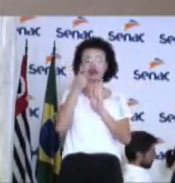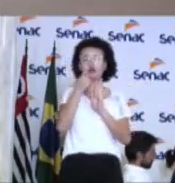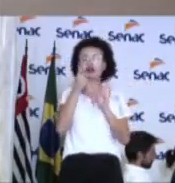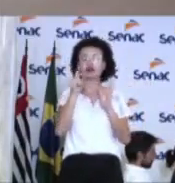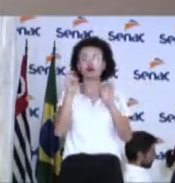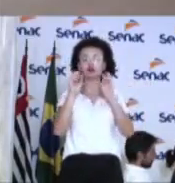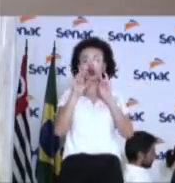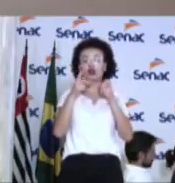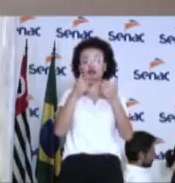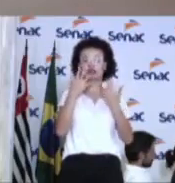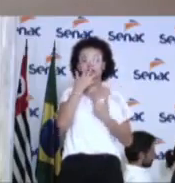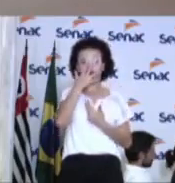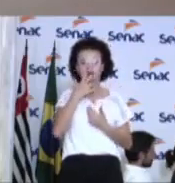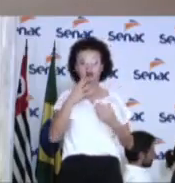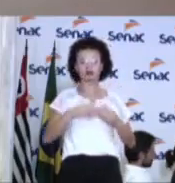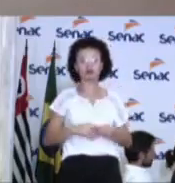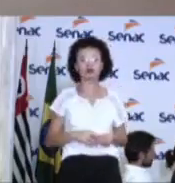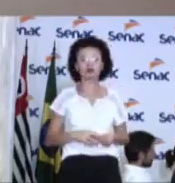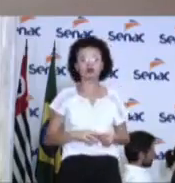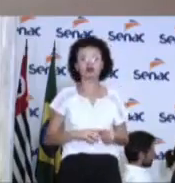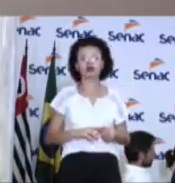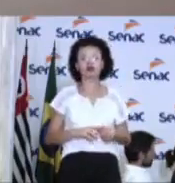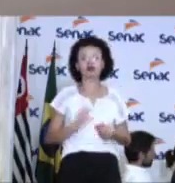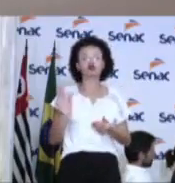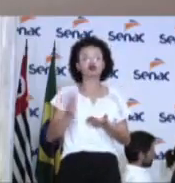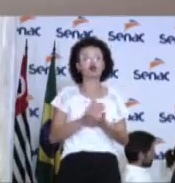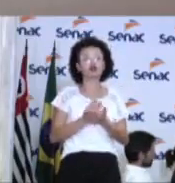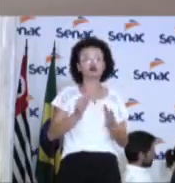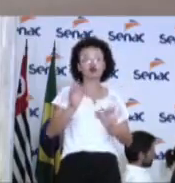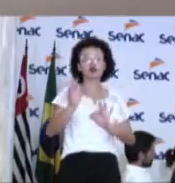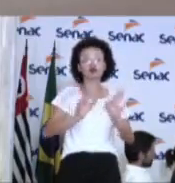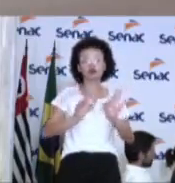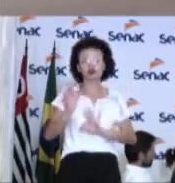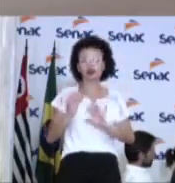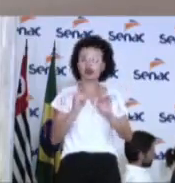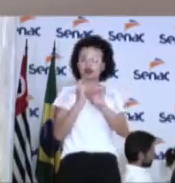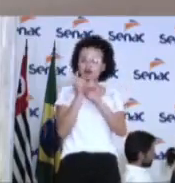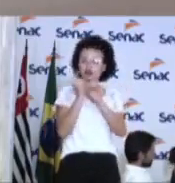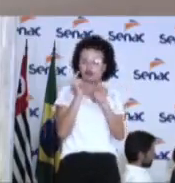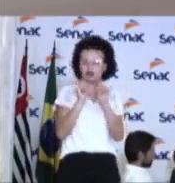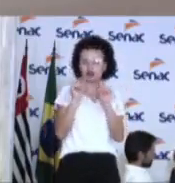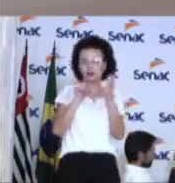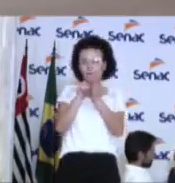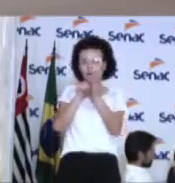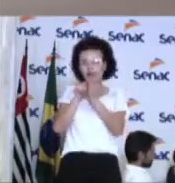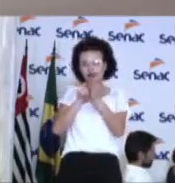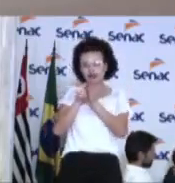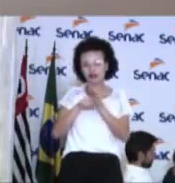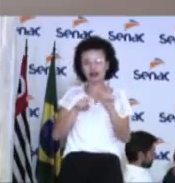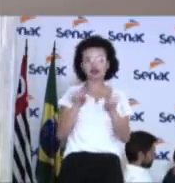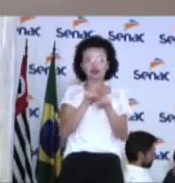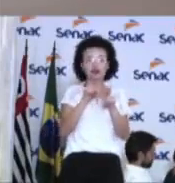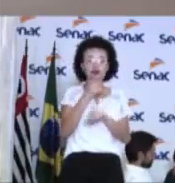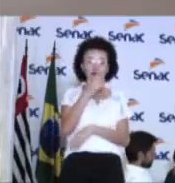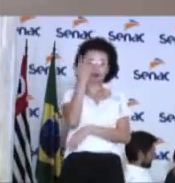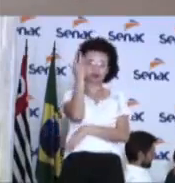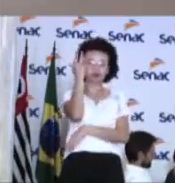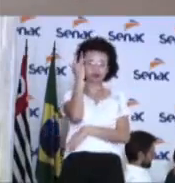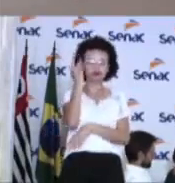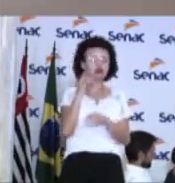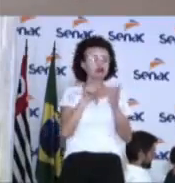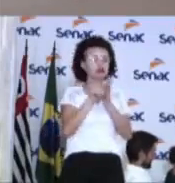coisas sérias. E aí a gente trouxe esse projeto, a gente identificou com um monte de pesquisas e um pouco de bom senso de que o